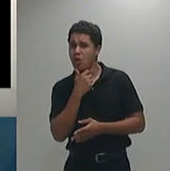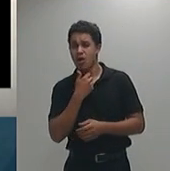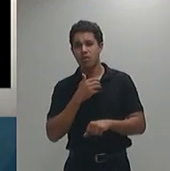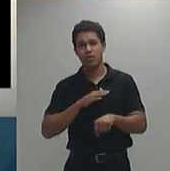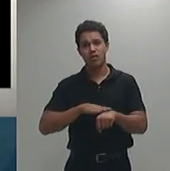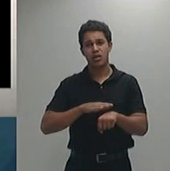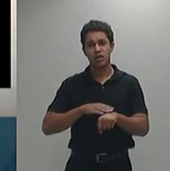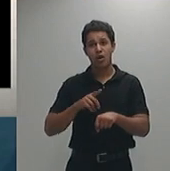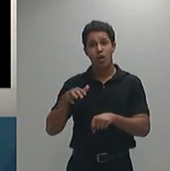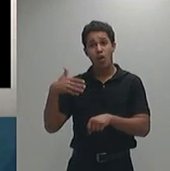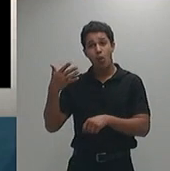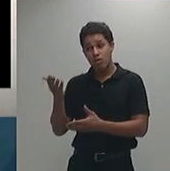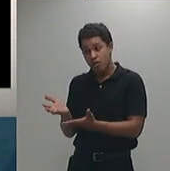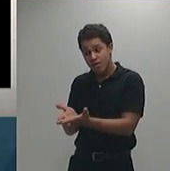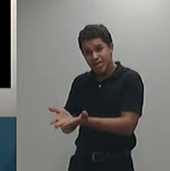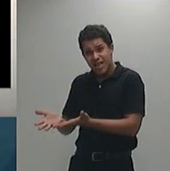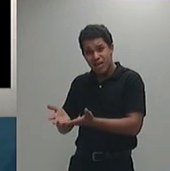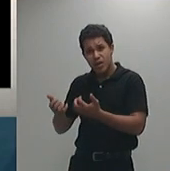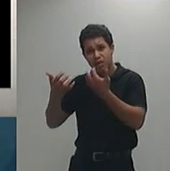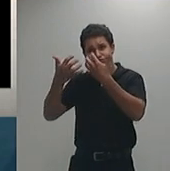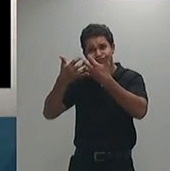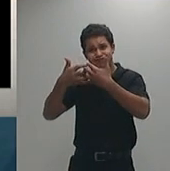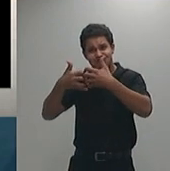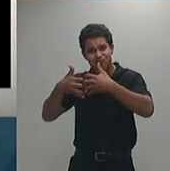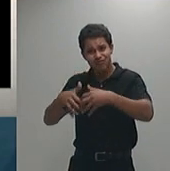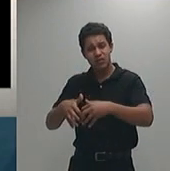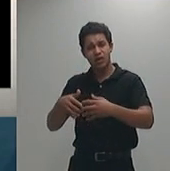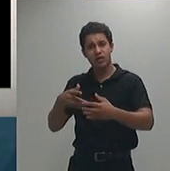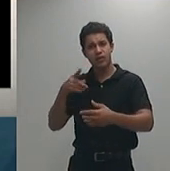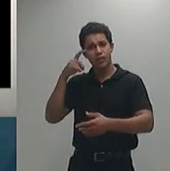são mais complexos quando perduram